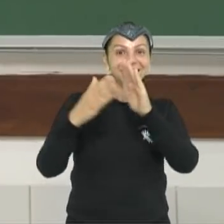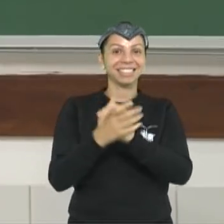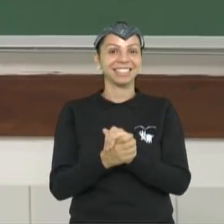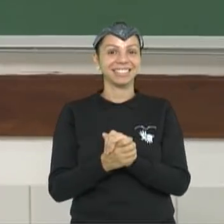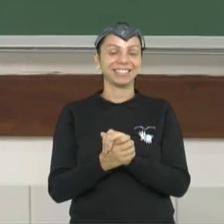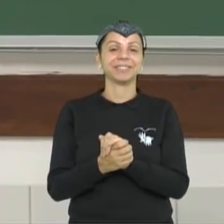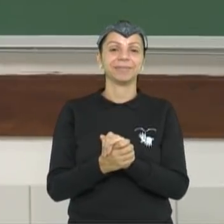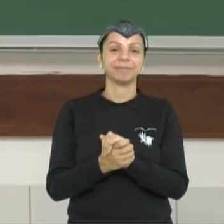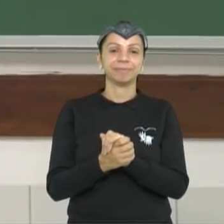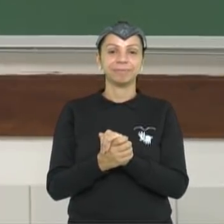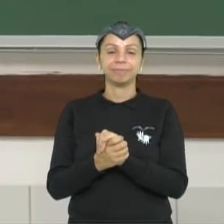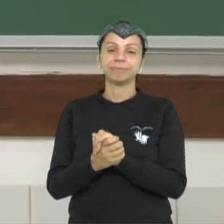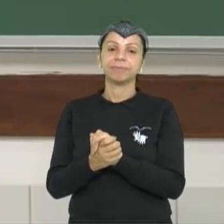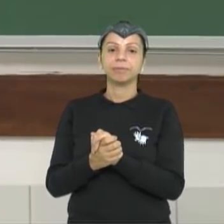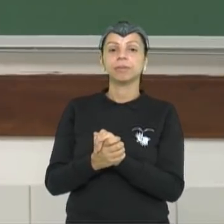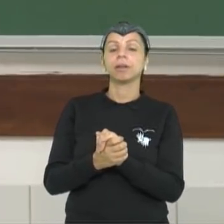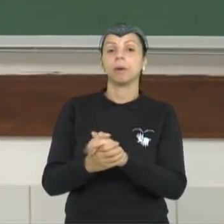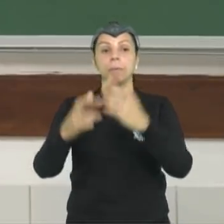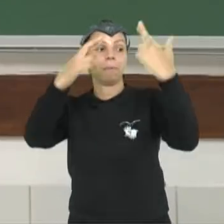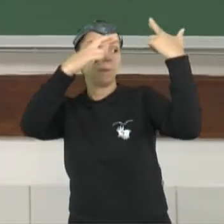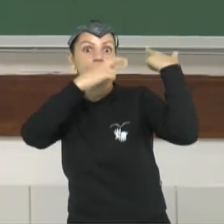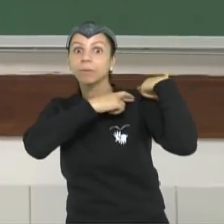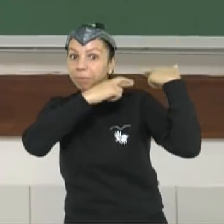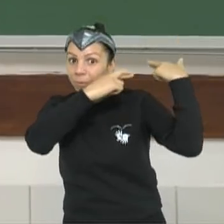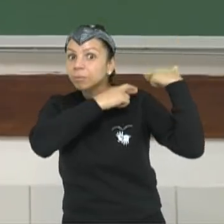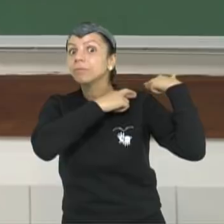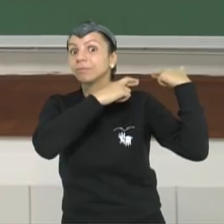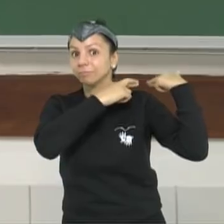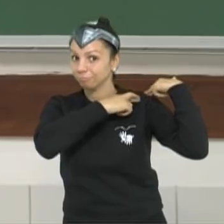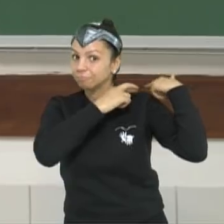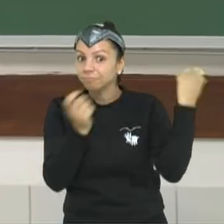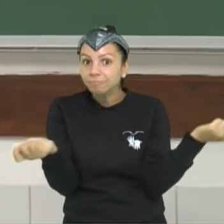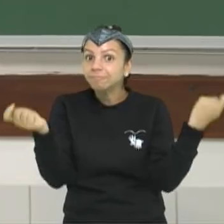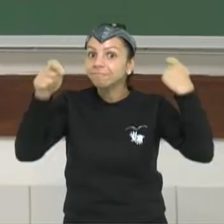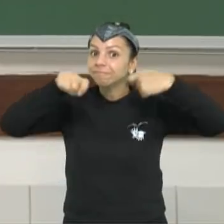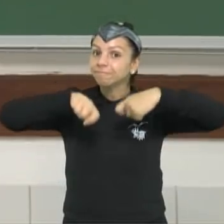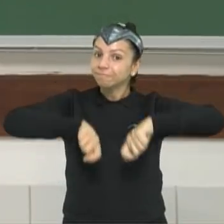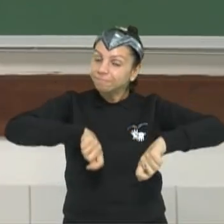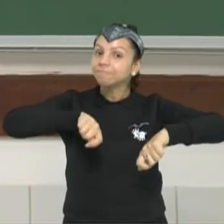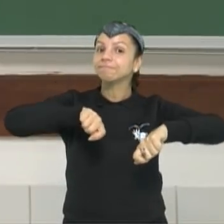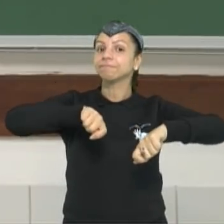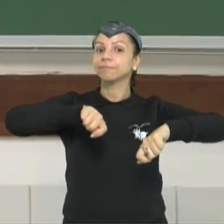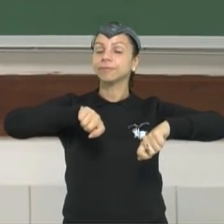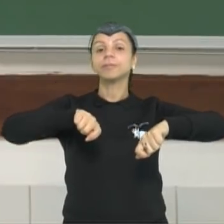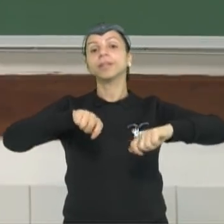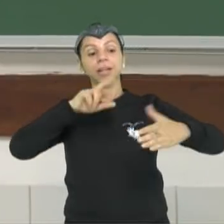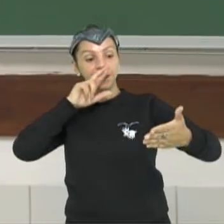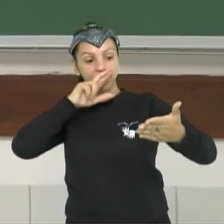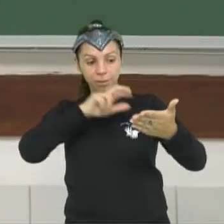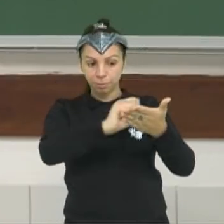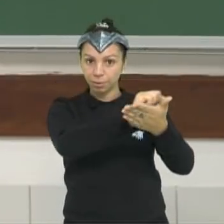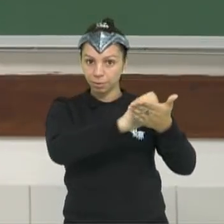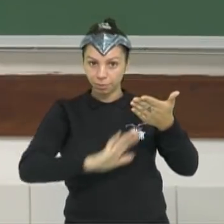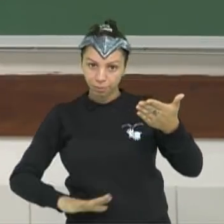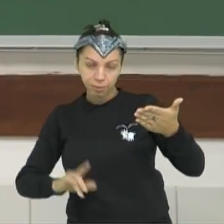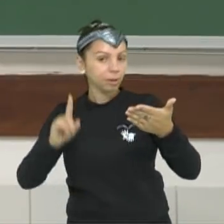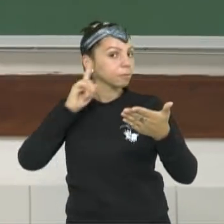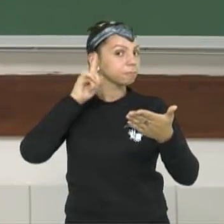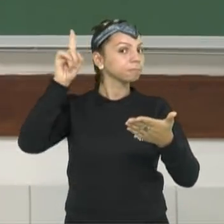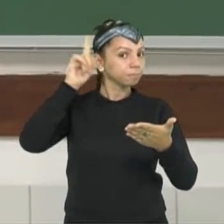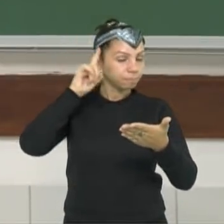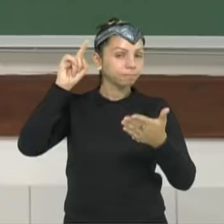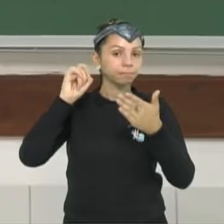o superpoder é uma super responsabilidade. Você precisa fazer a sua atividade diária. Isso